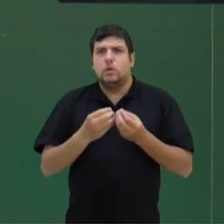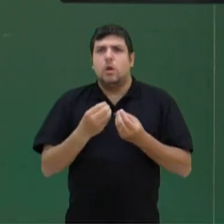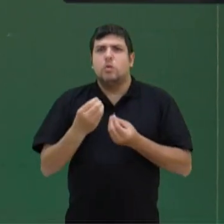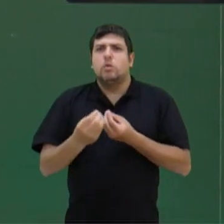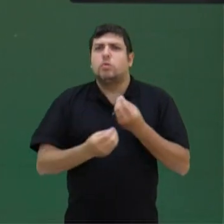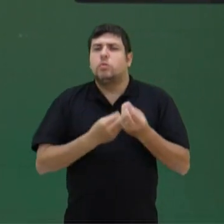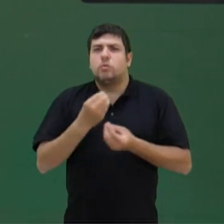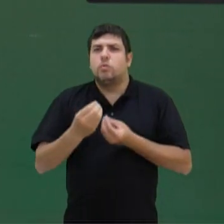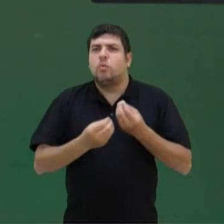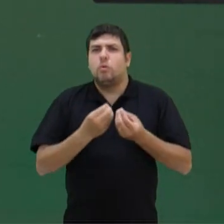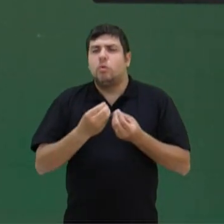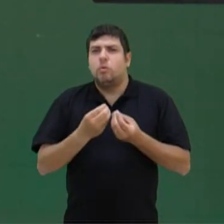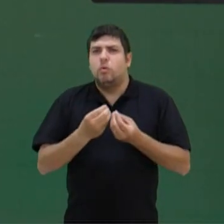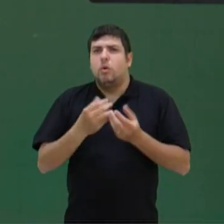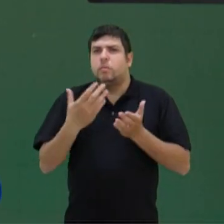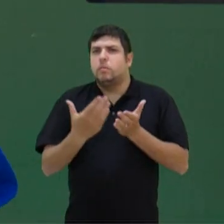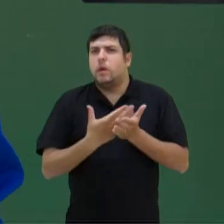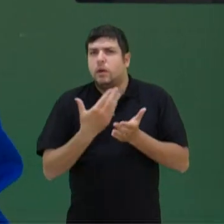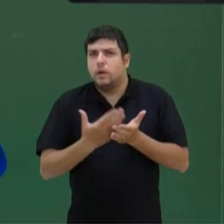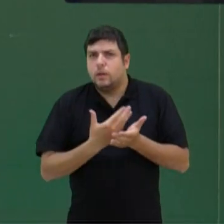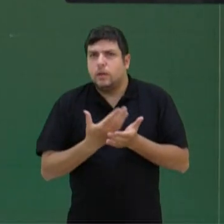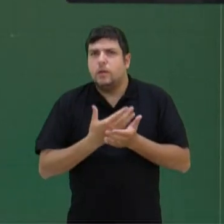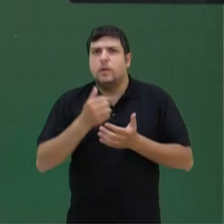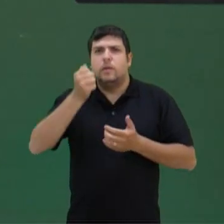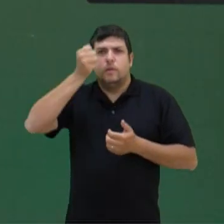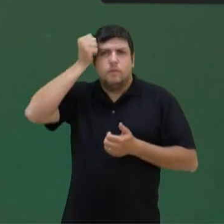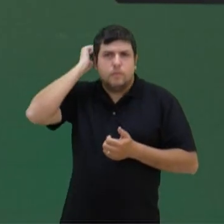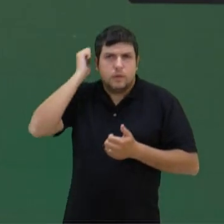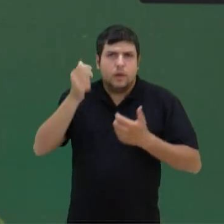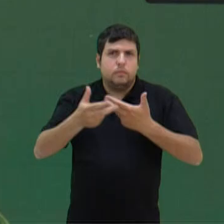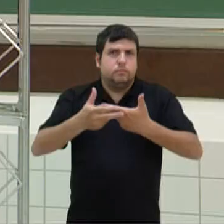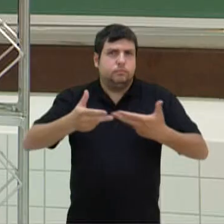nos exercícios, no livro didático, nos vestibulares por